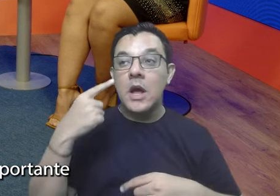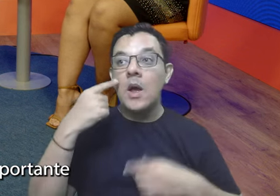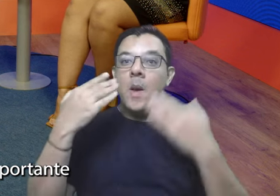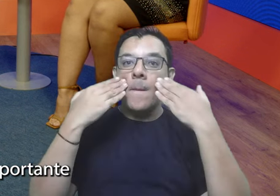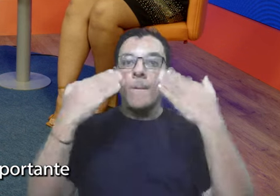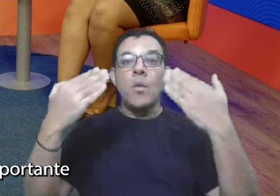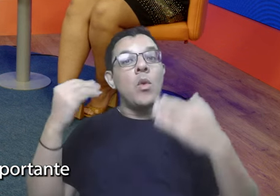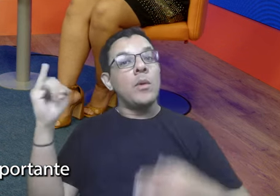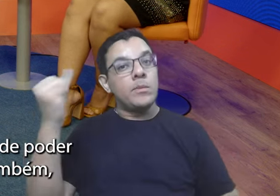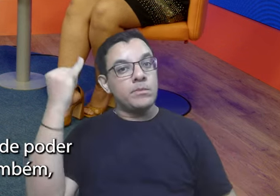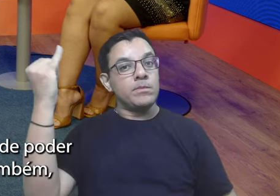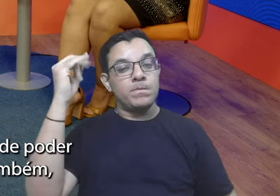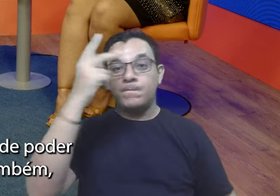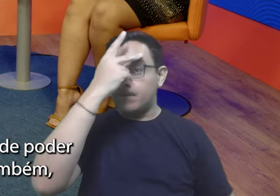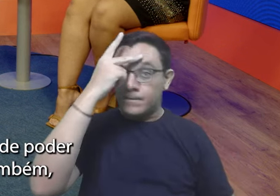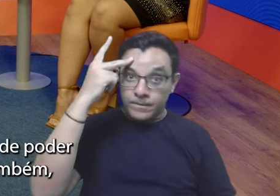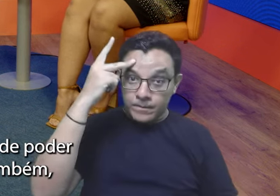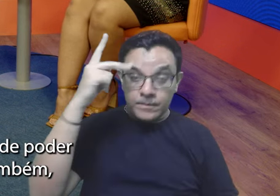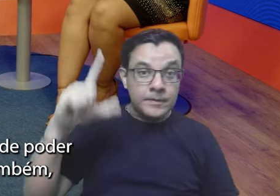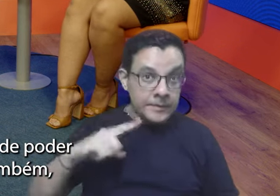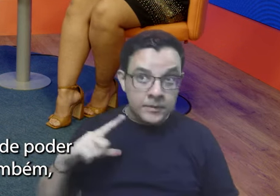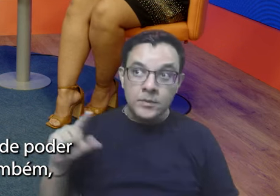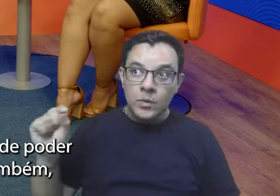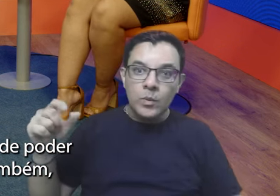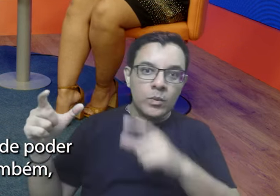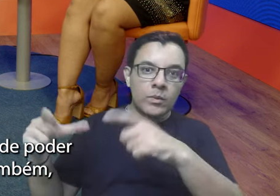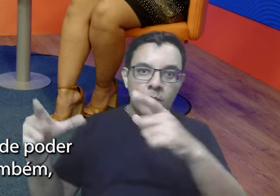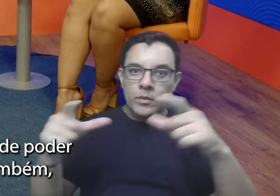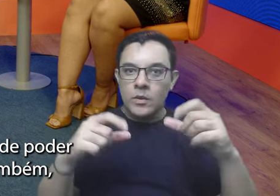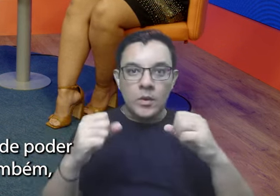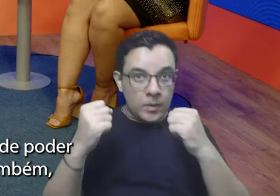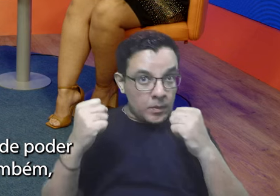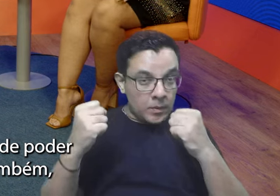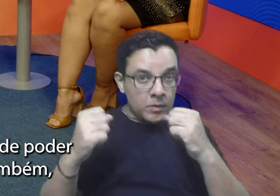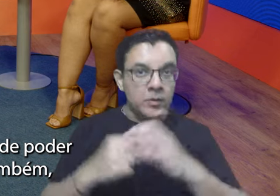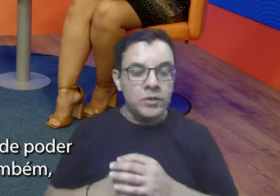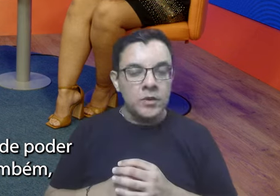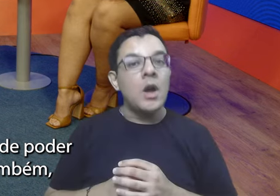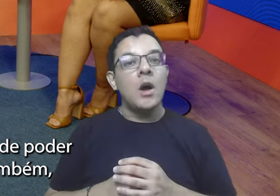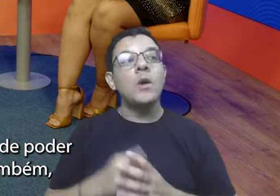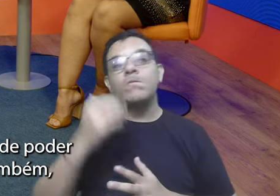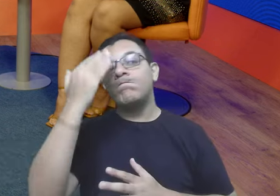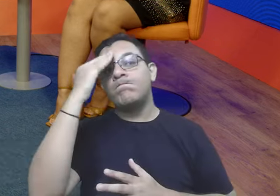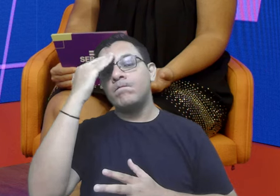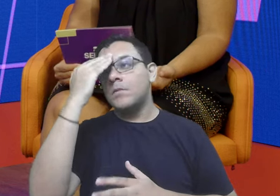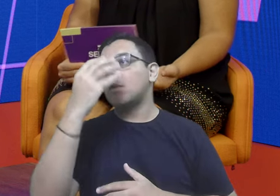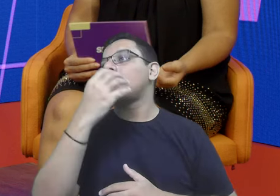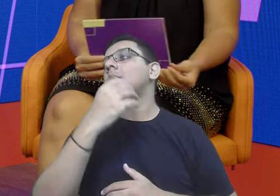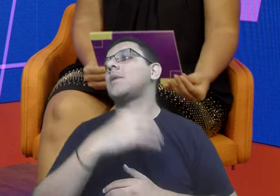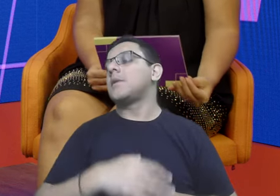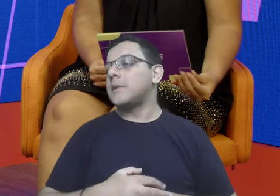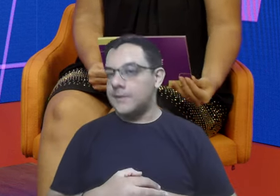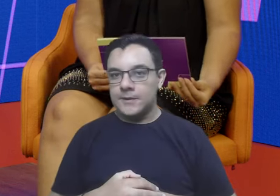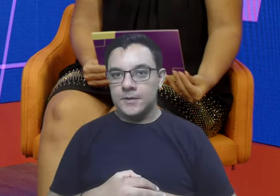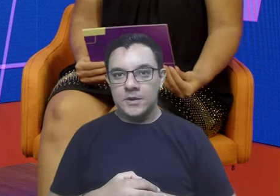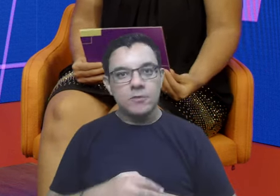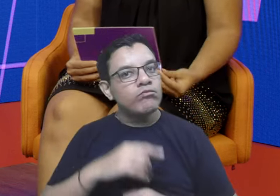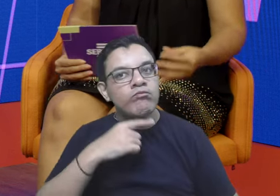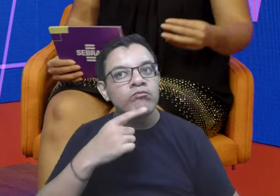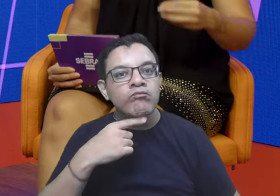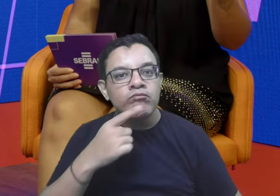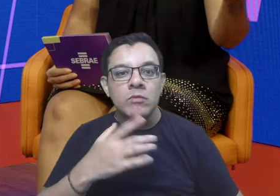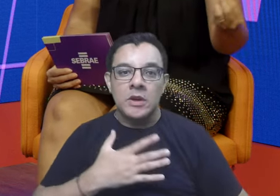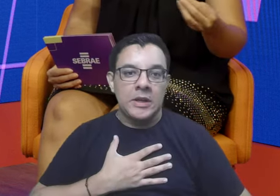o quanto é importante pessoas que estão nesses lugares de poder se conscientizarem para isso também porque não adianta